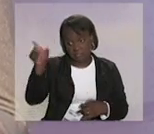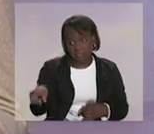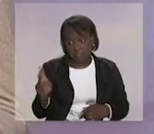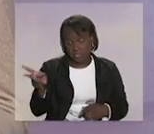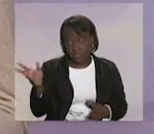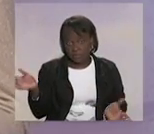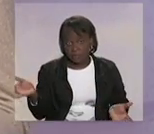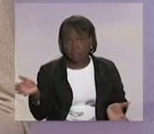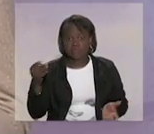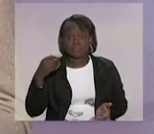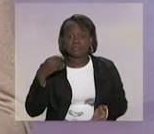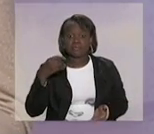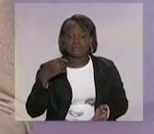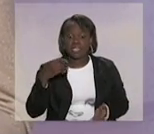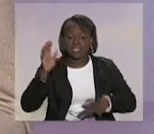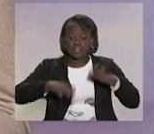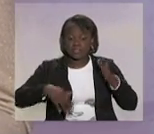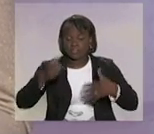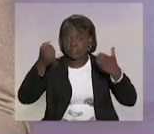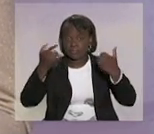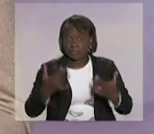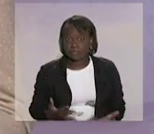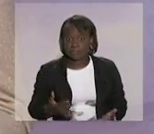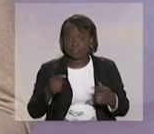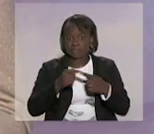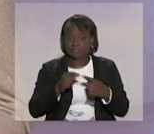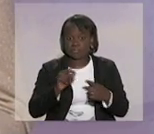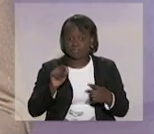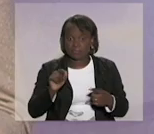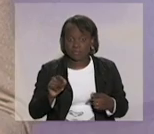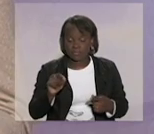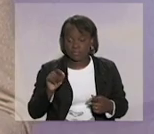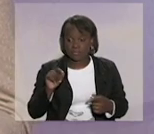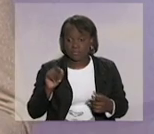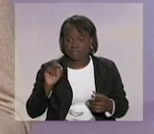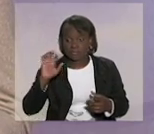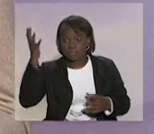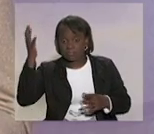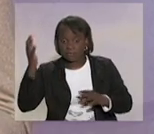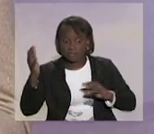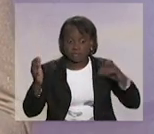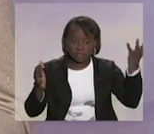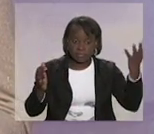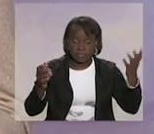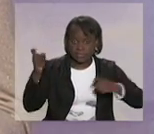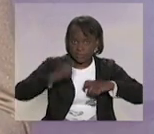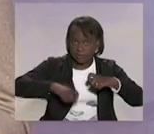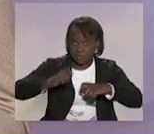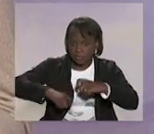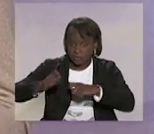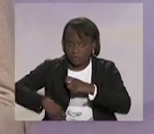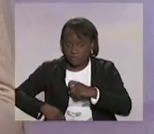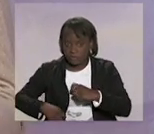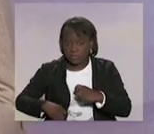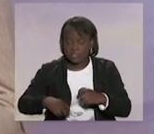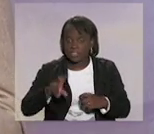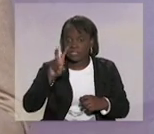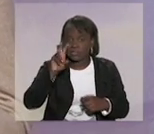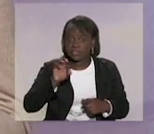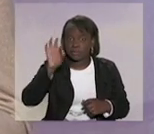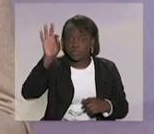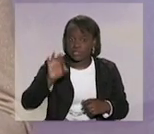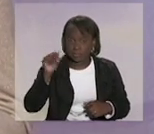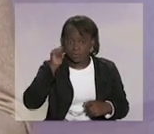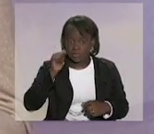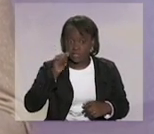vítima, você está falando, às vezes, de situações em que, por exemplo, no caso dos estupros, quase